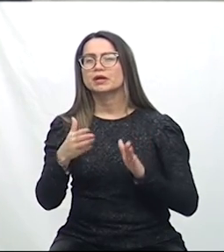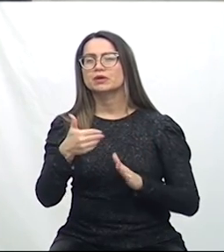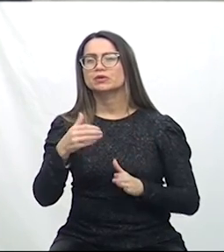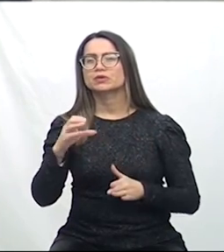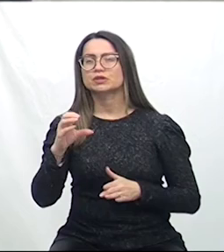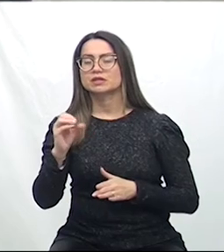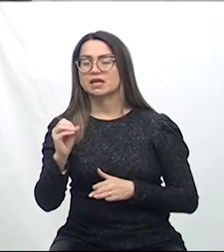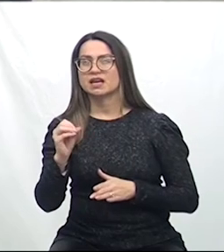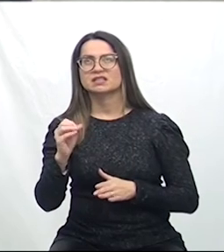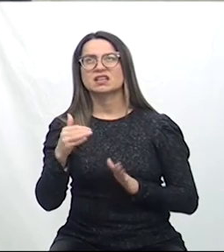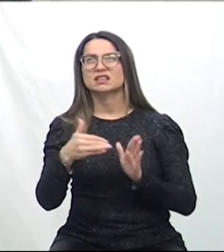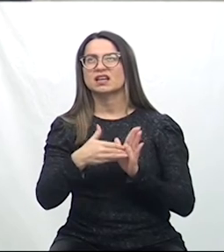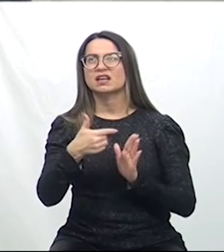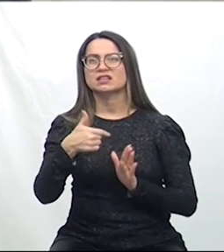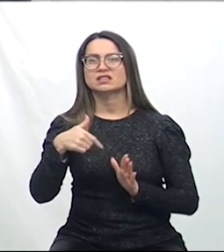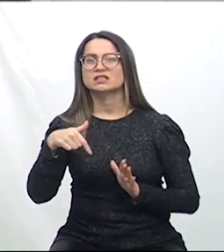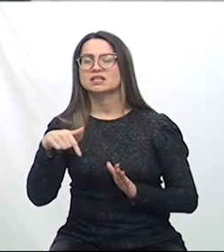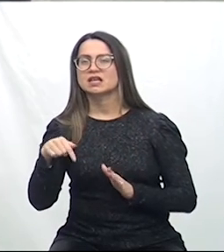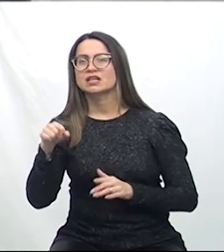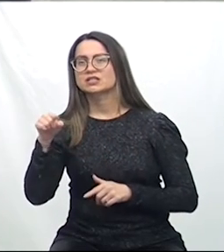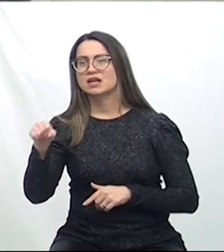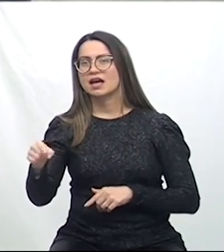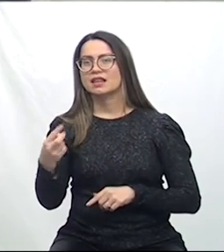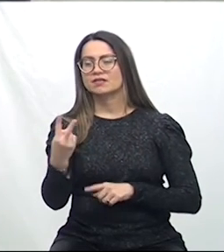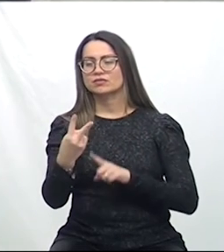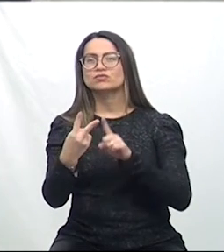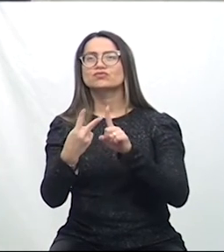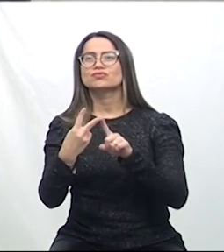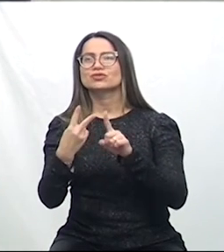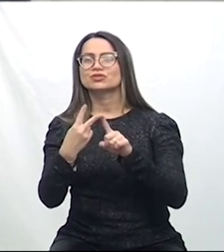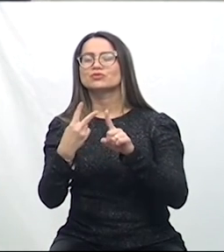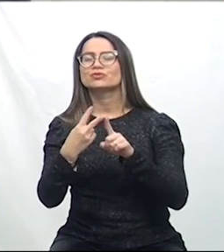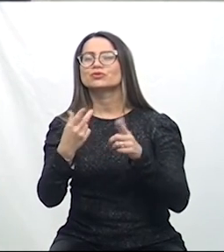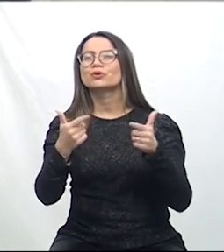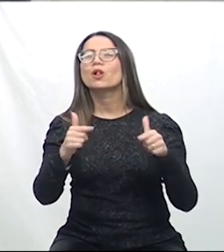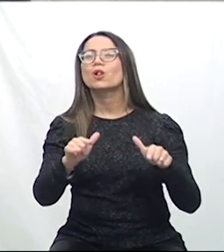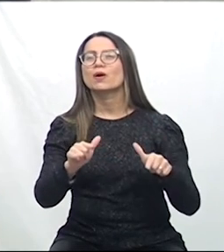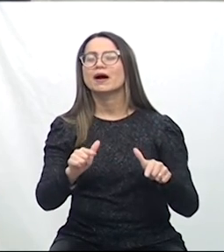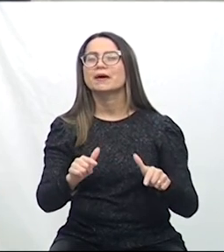a enxadrista terminou com o segundo lugar feminino, somando